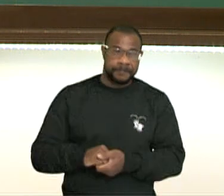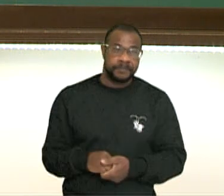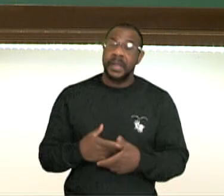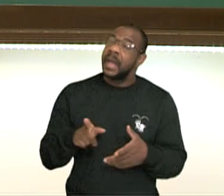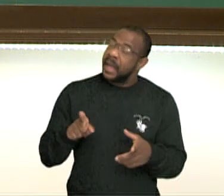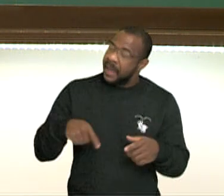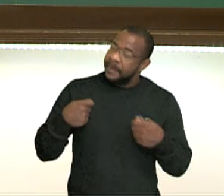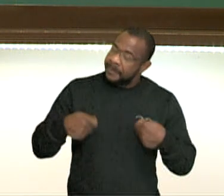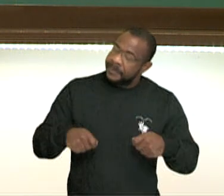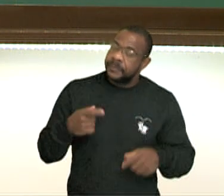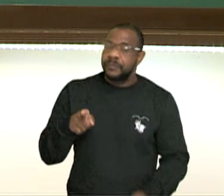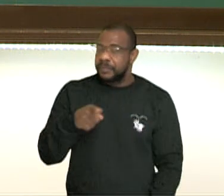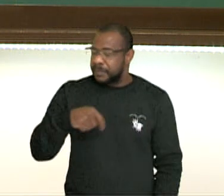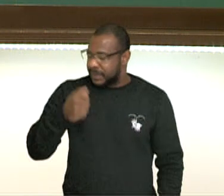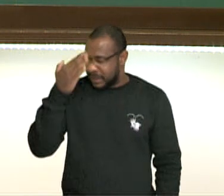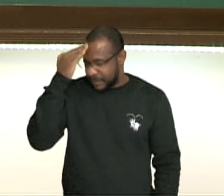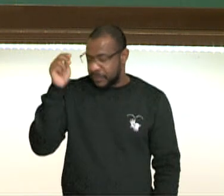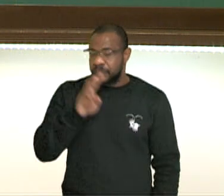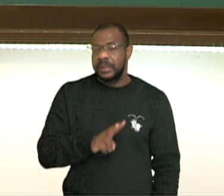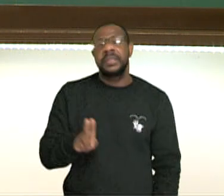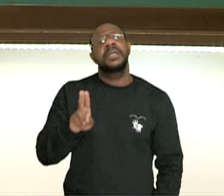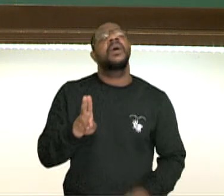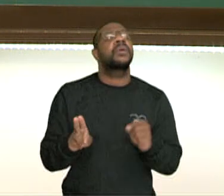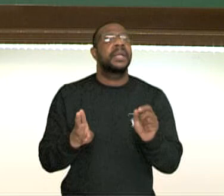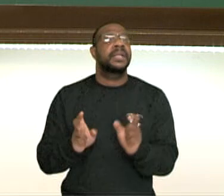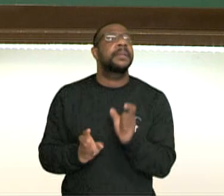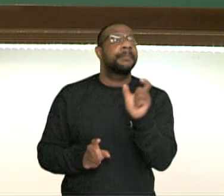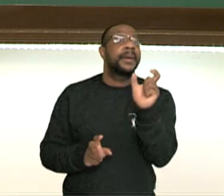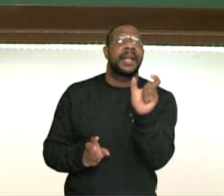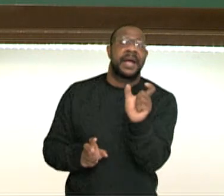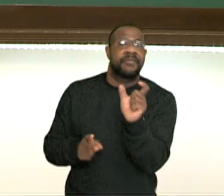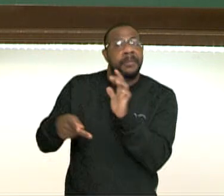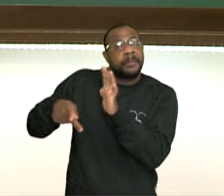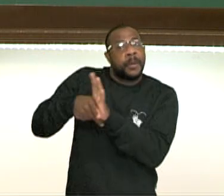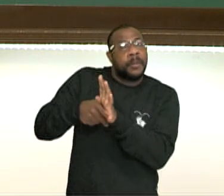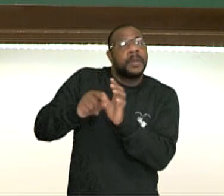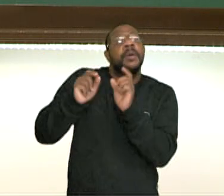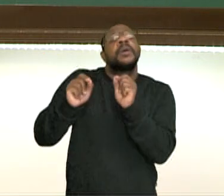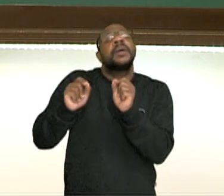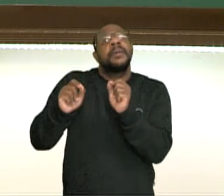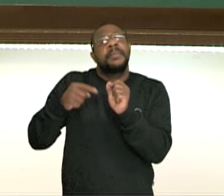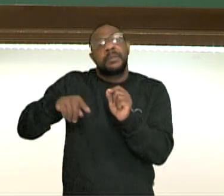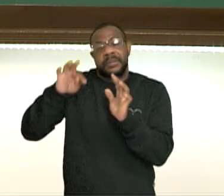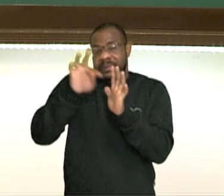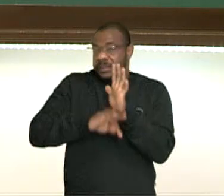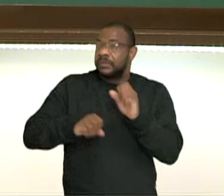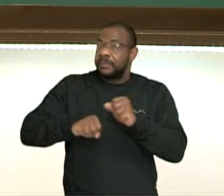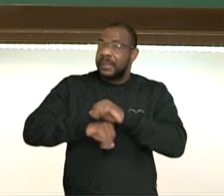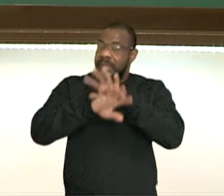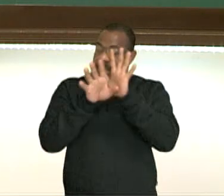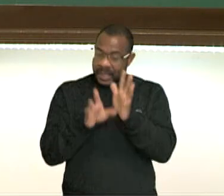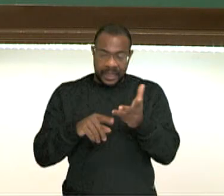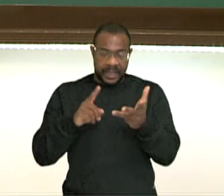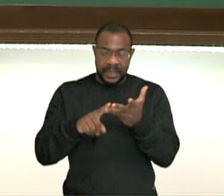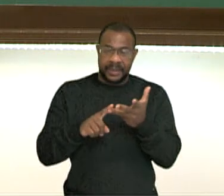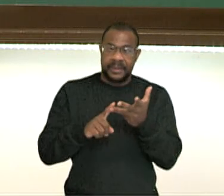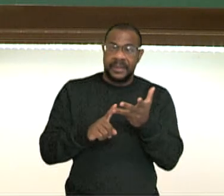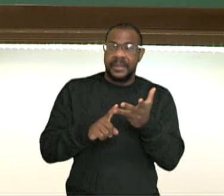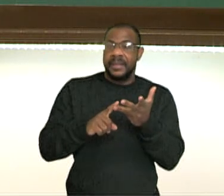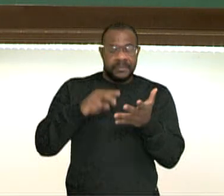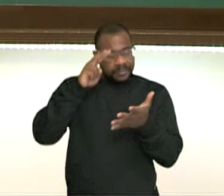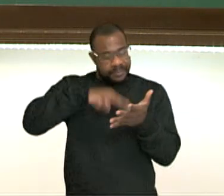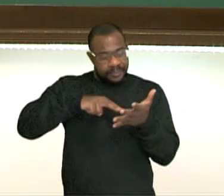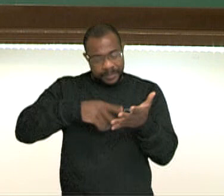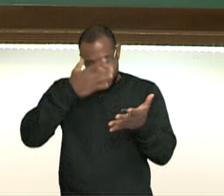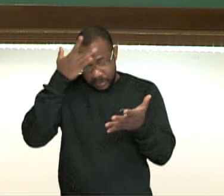é necessário que você saiba utilizar essas palavrinhas específicas para que o teu texto fique mais claro, para que o teu poder de persuasão